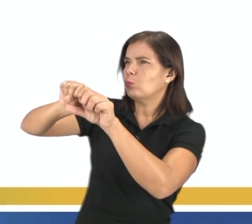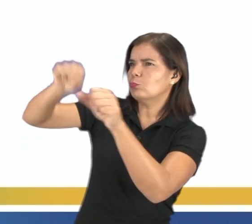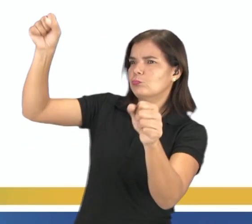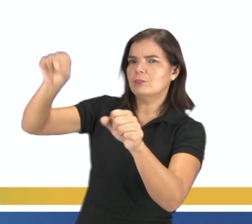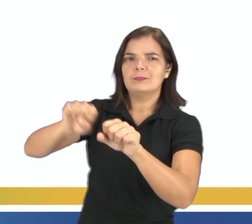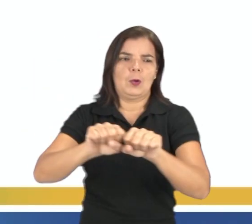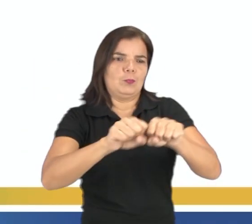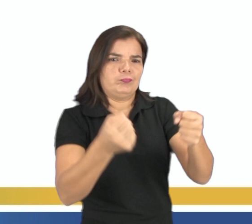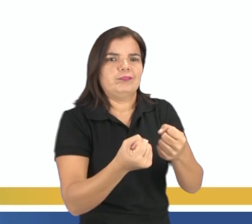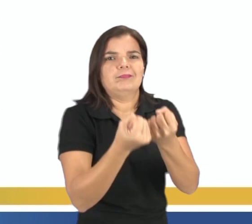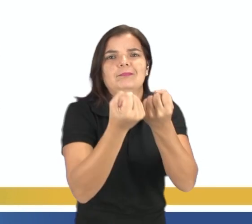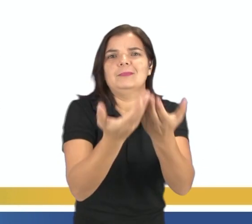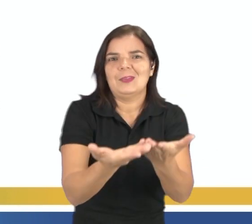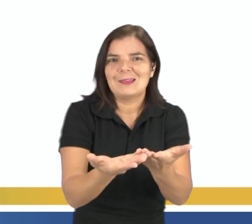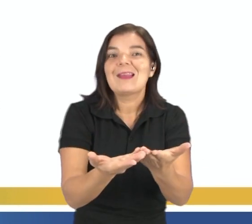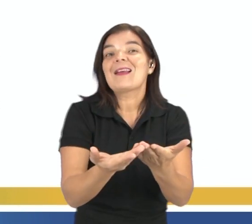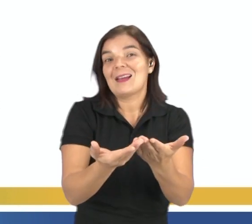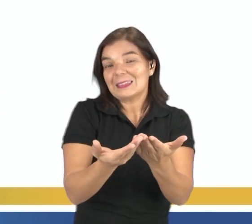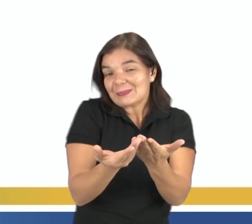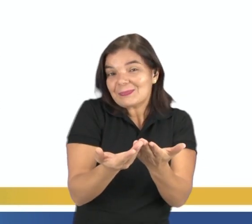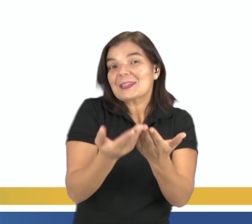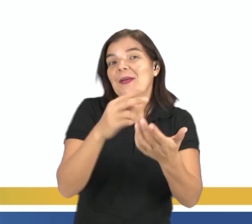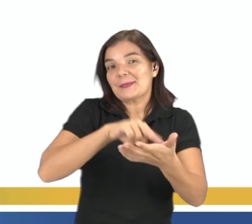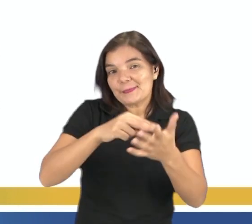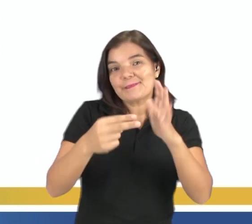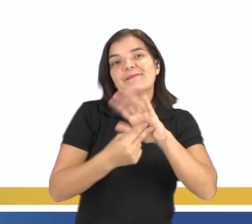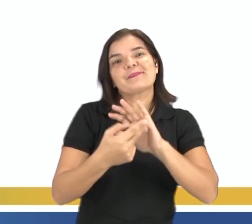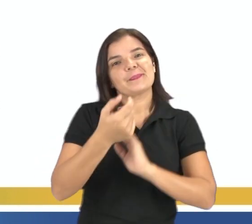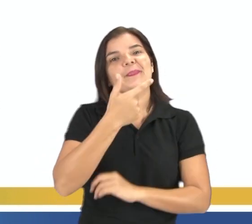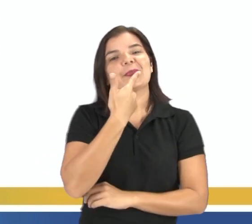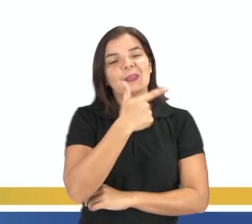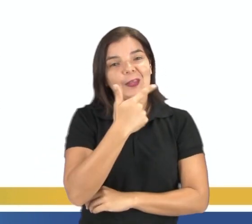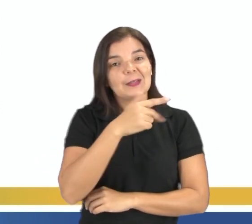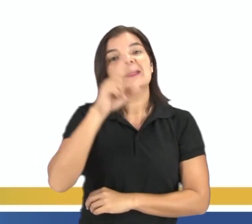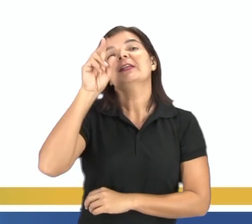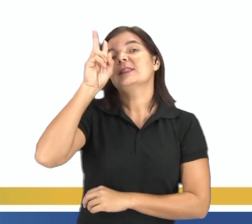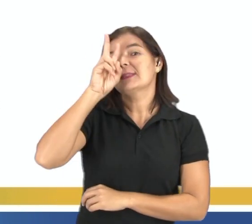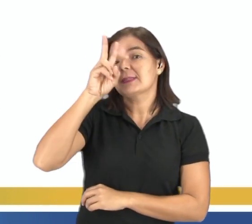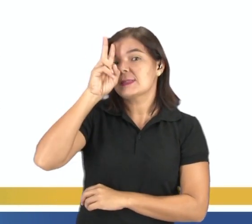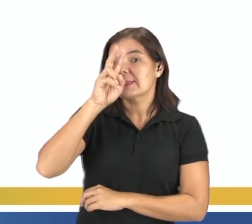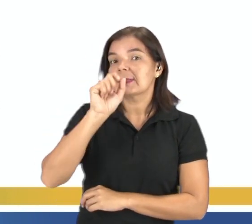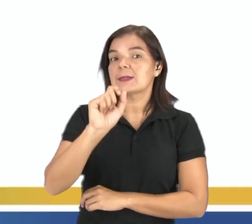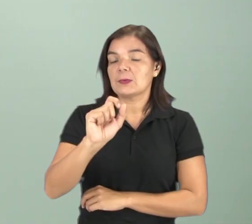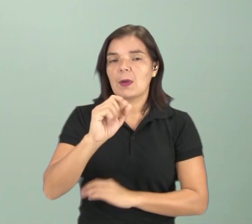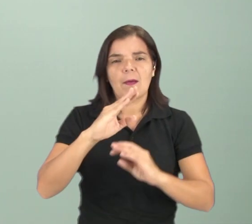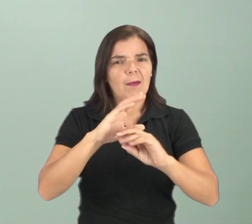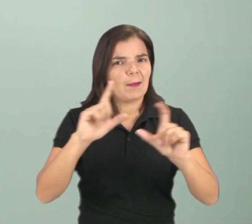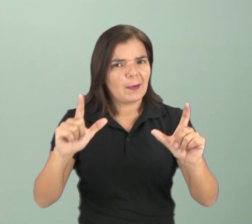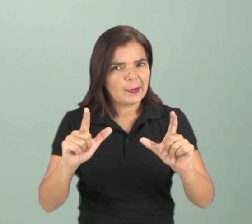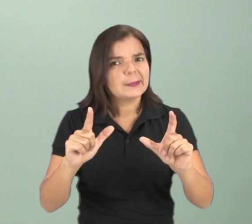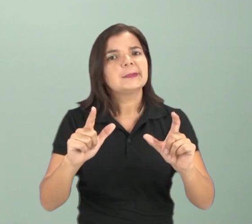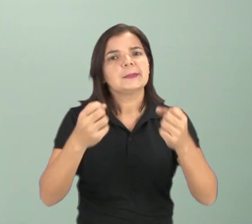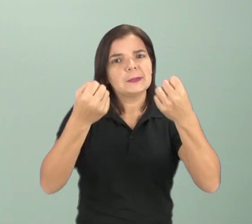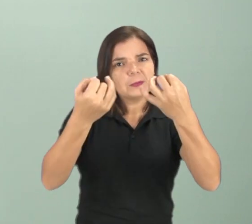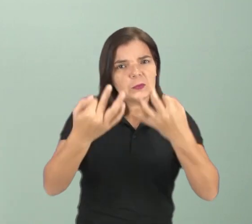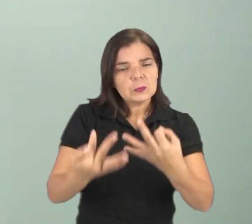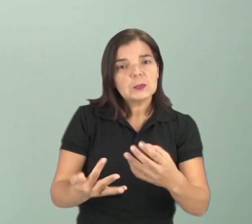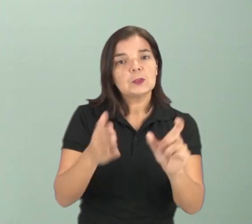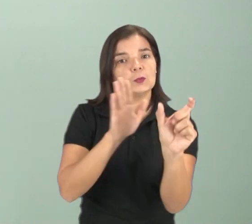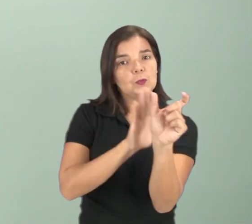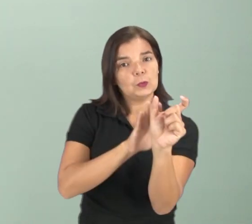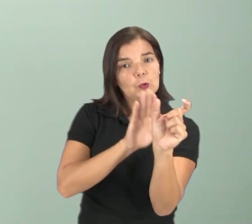e quebrou. Então, foi isso que causou aí o efeito de sentido. Só lembrando, gente, que claro que nós estamos falando